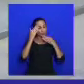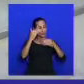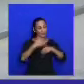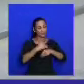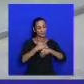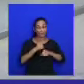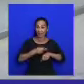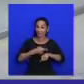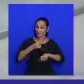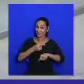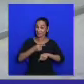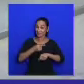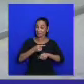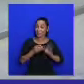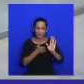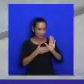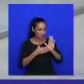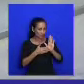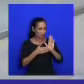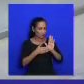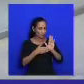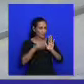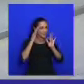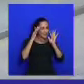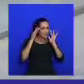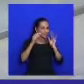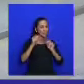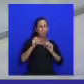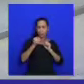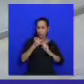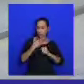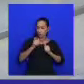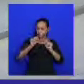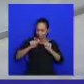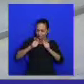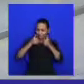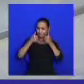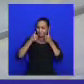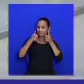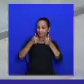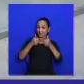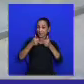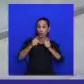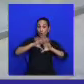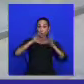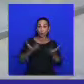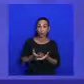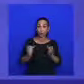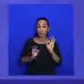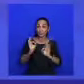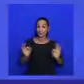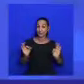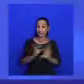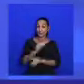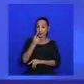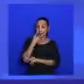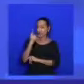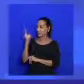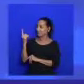E agora sim, chegou a hora. Você está com a aposta em mão, pensamento positivo. Nosso primeiro globo já está aqui